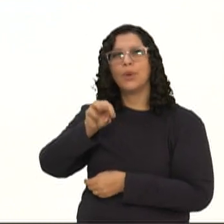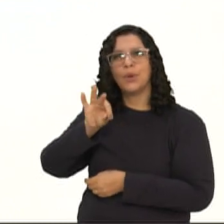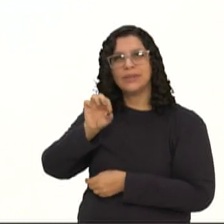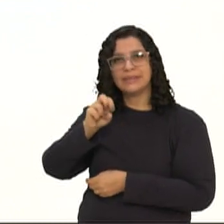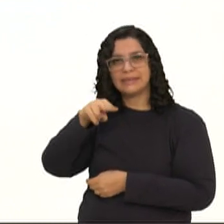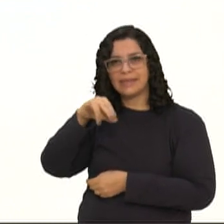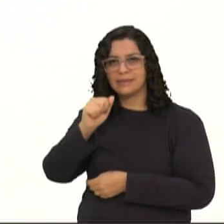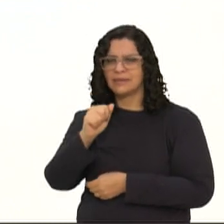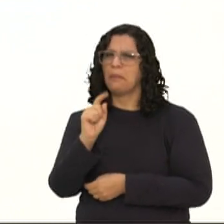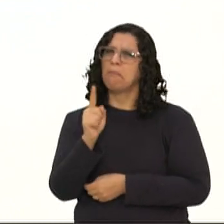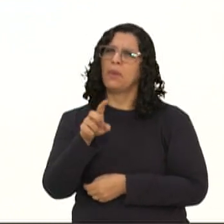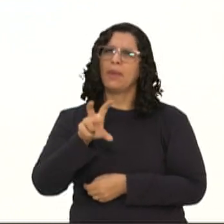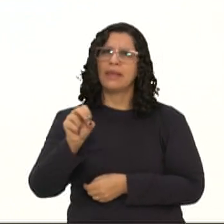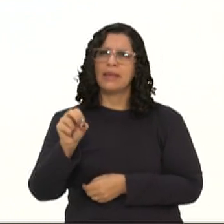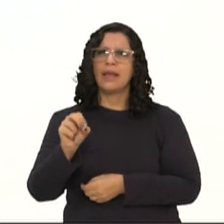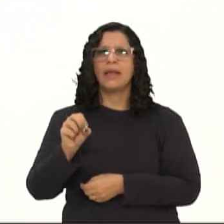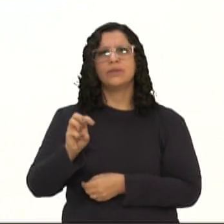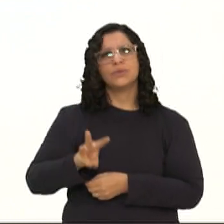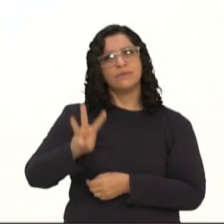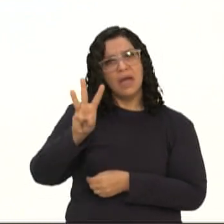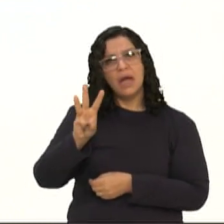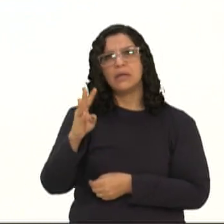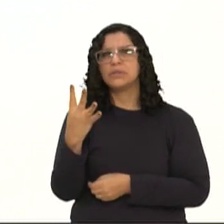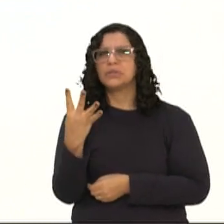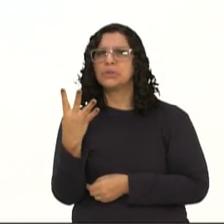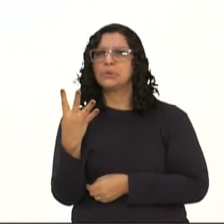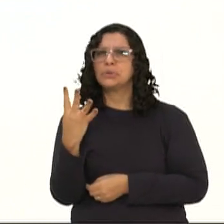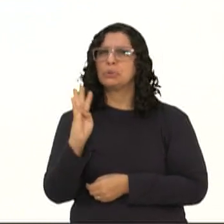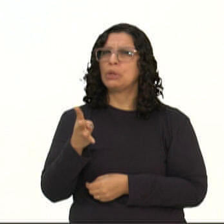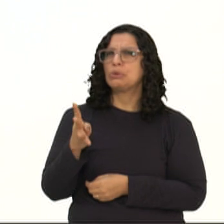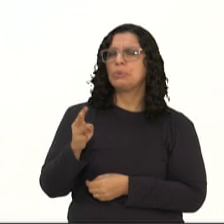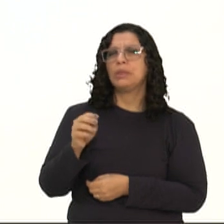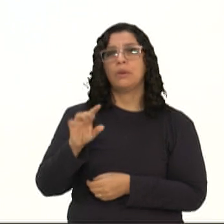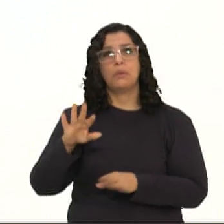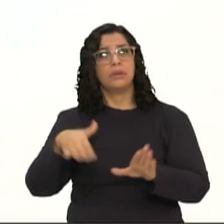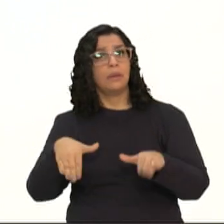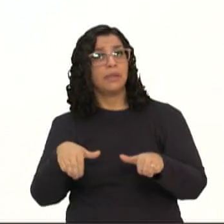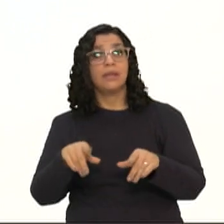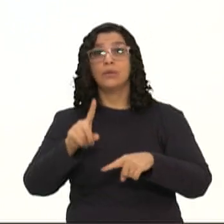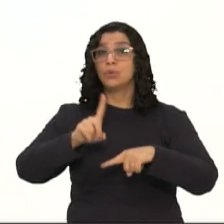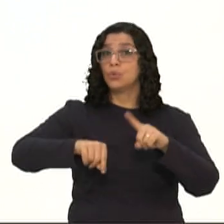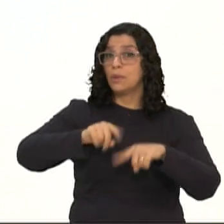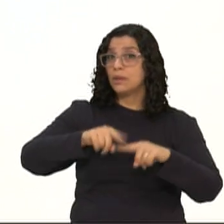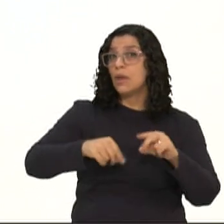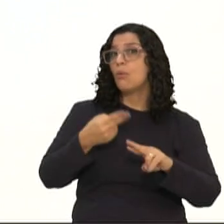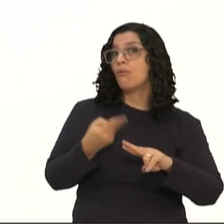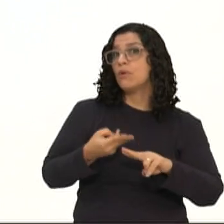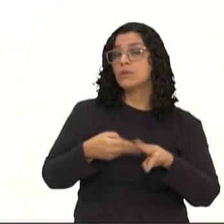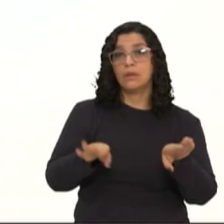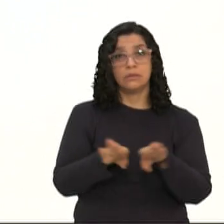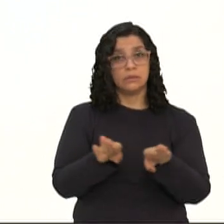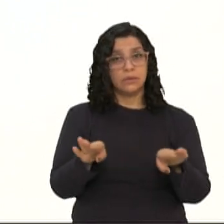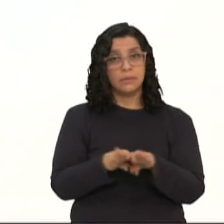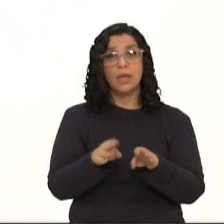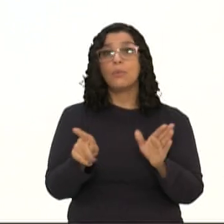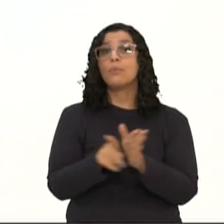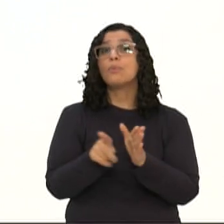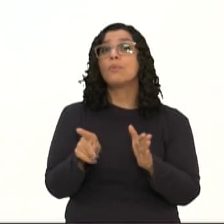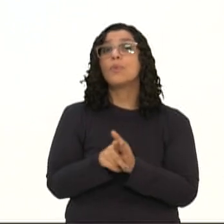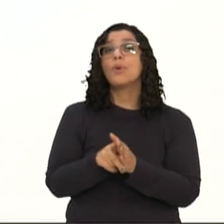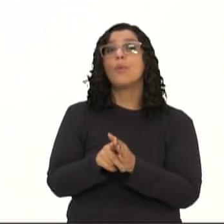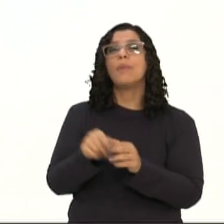1.500 watts ou 4.000 watts, ele, dependendo do material, normalmente o material é o